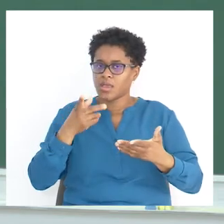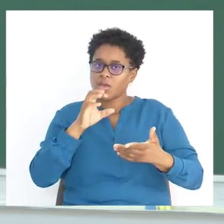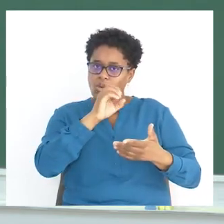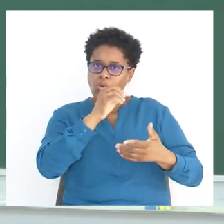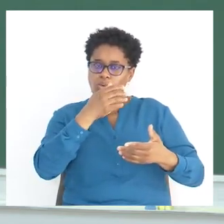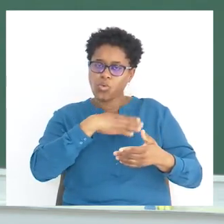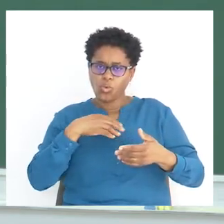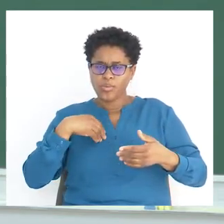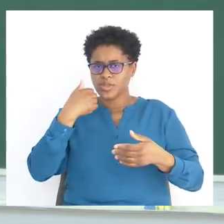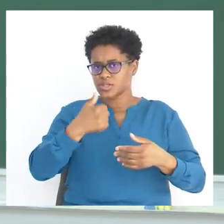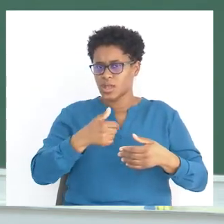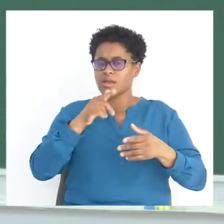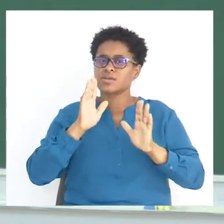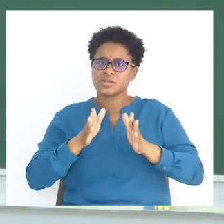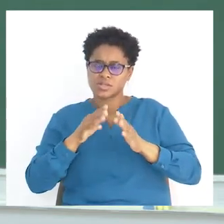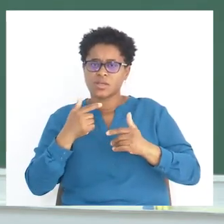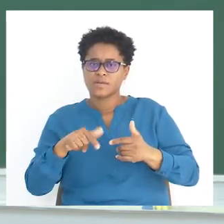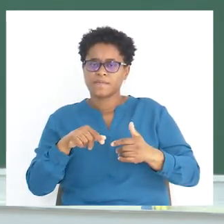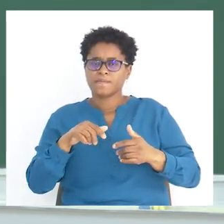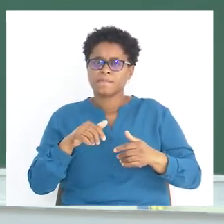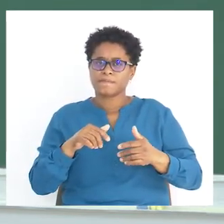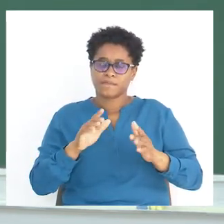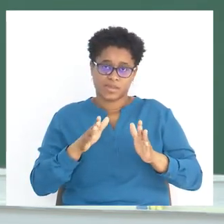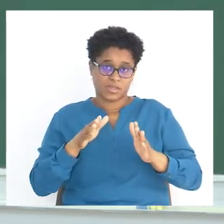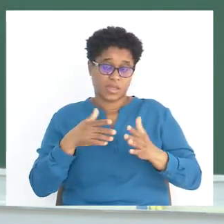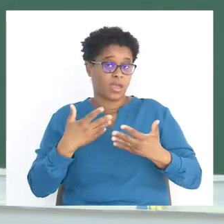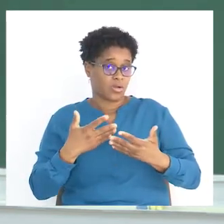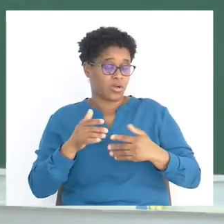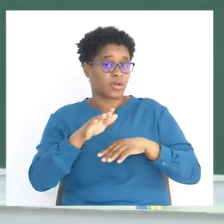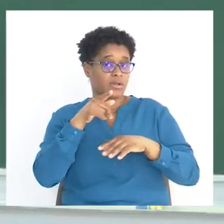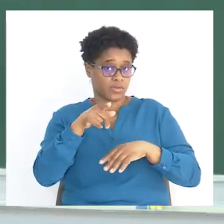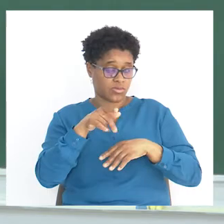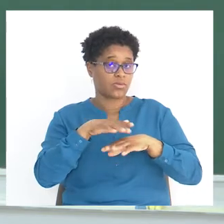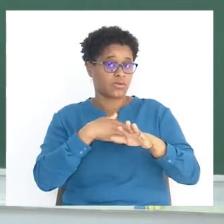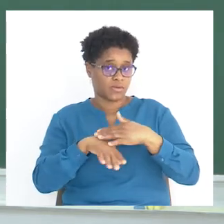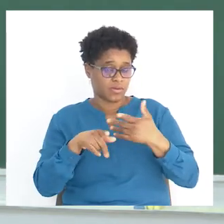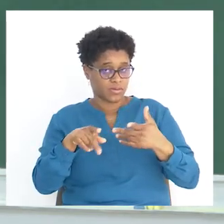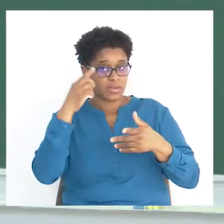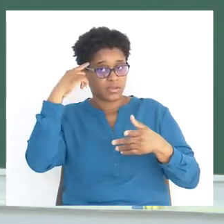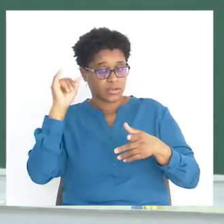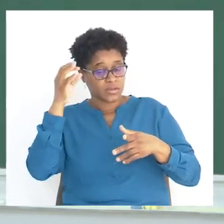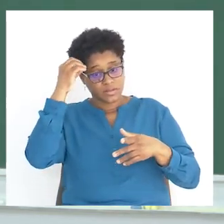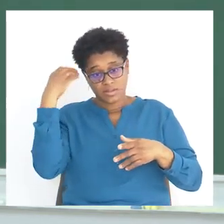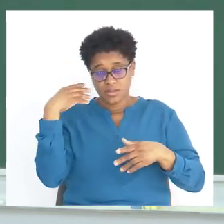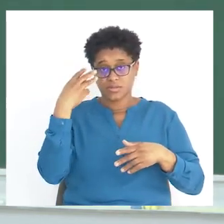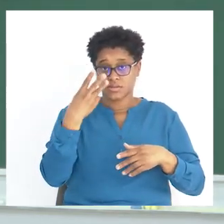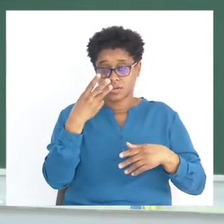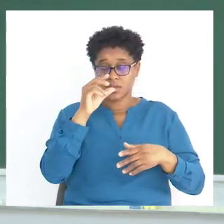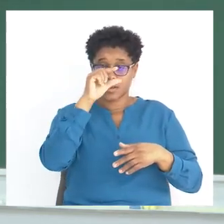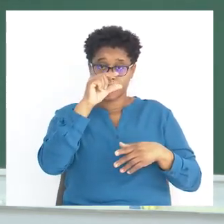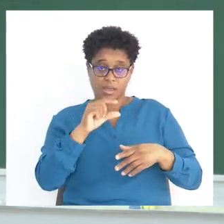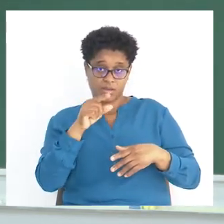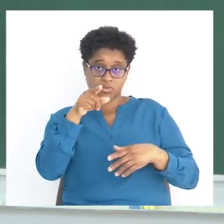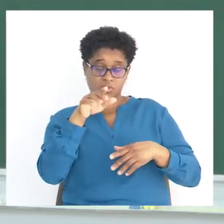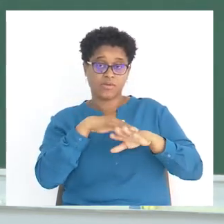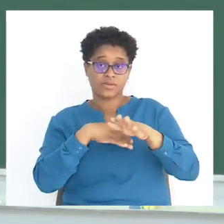o bem-estar, já tens as ideias levantadas, agora vais conectando as ideias. Não te esqueças que são 3 parágrafos que tu